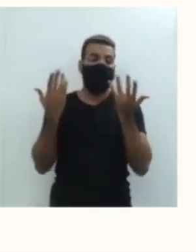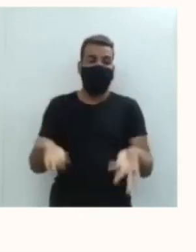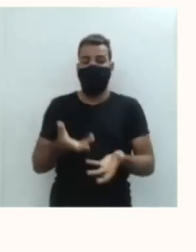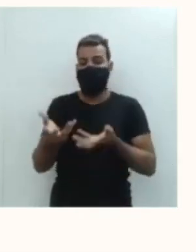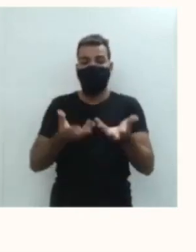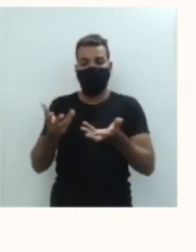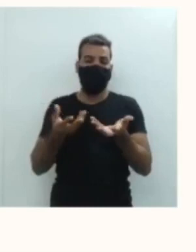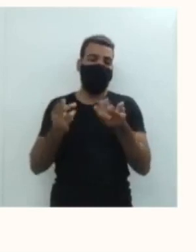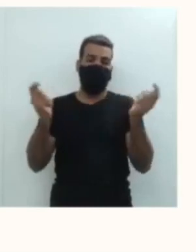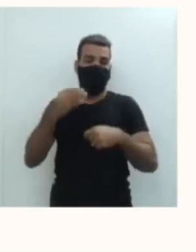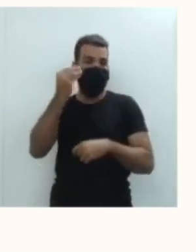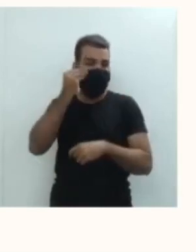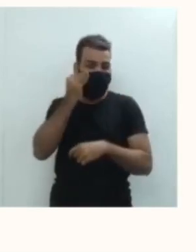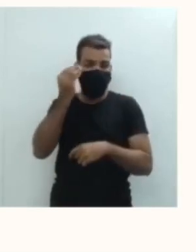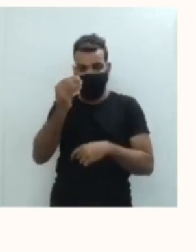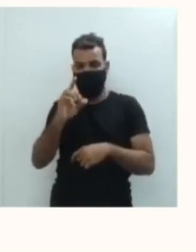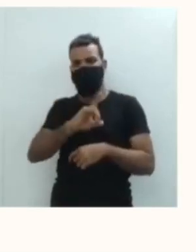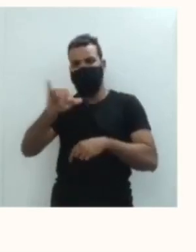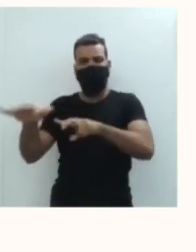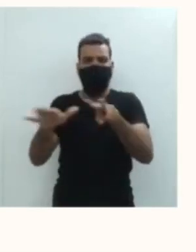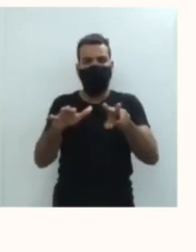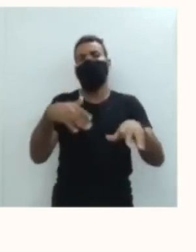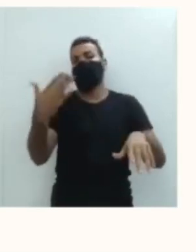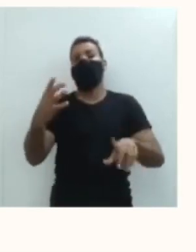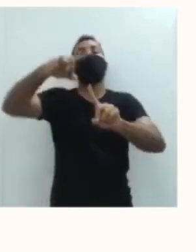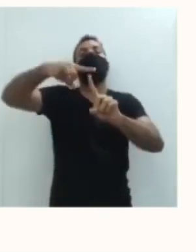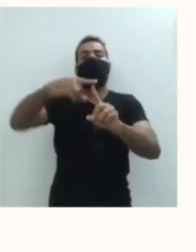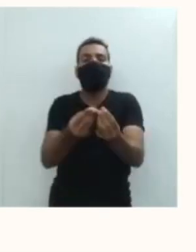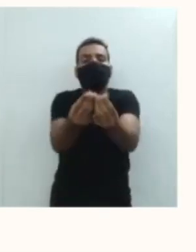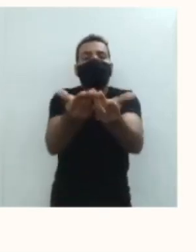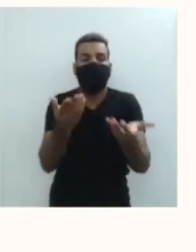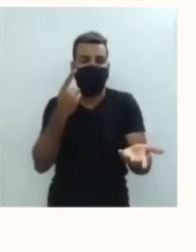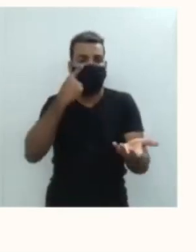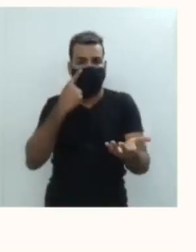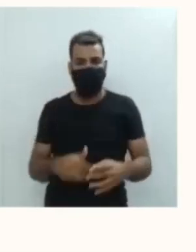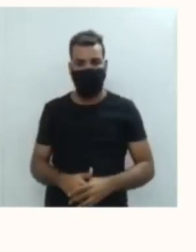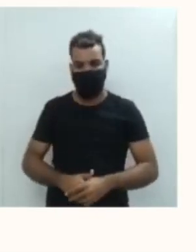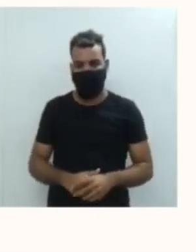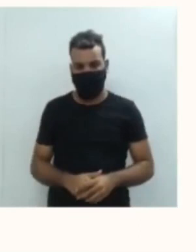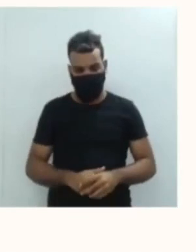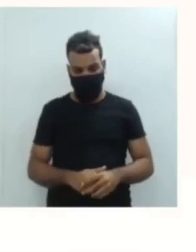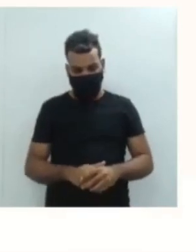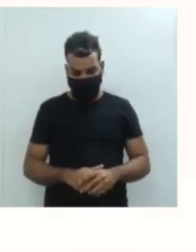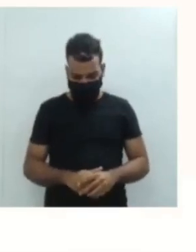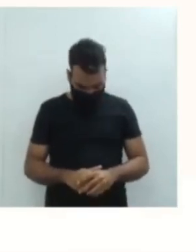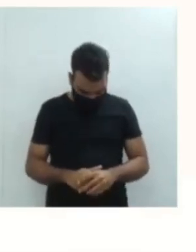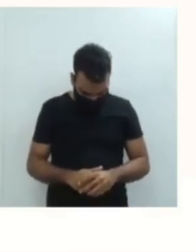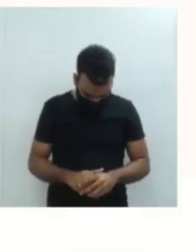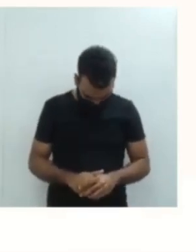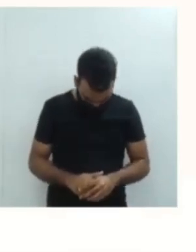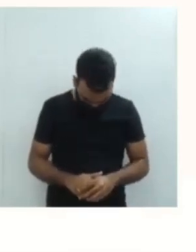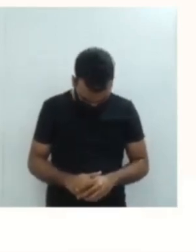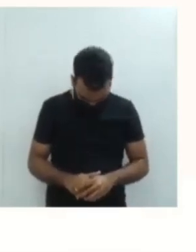nós vamos verificar de acordo com o dia da semana Qual é o tipo de Cortesia que nós vamos ver nós vamos utilizar aqui